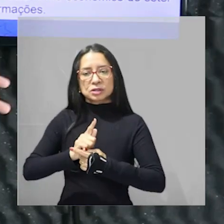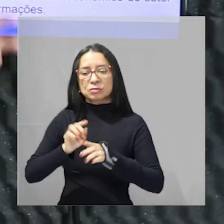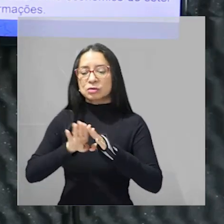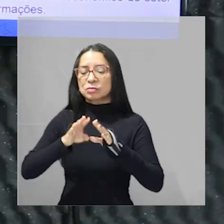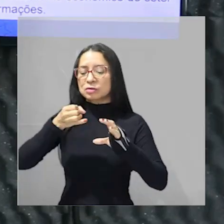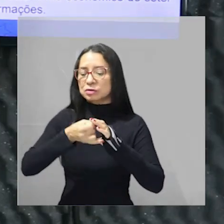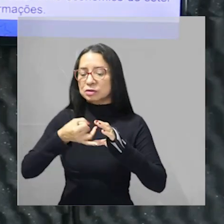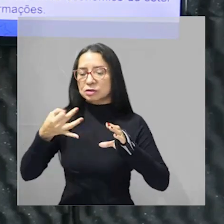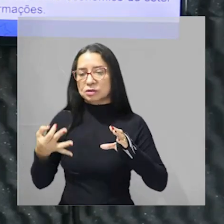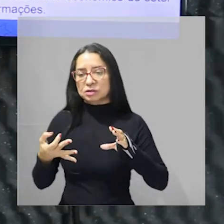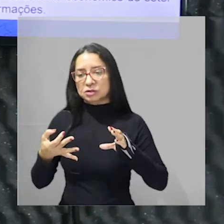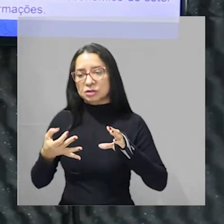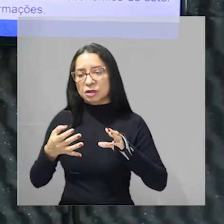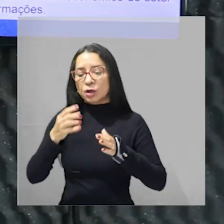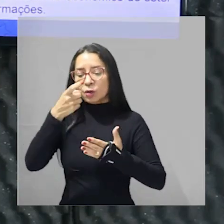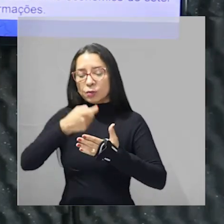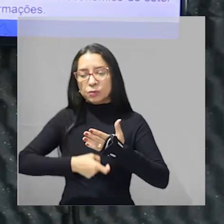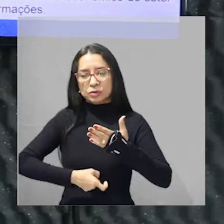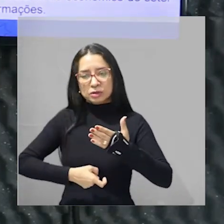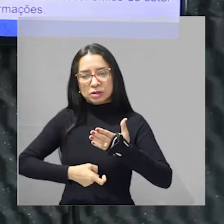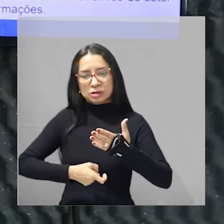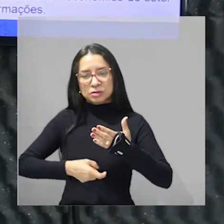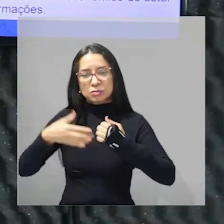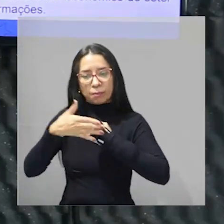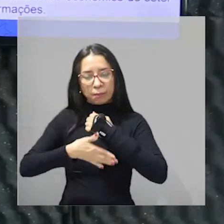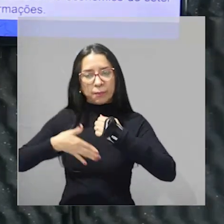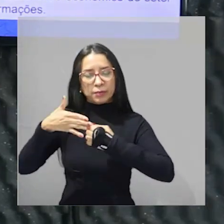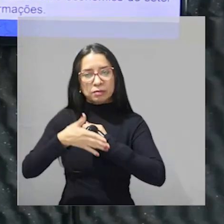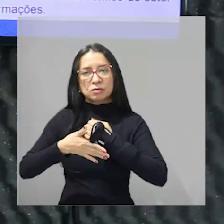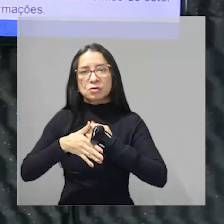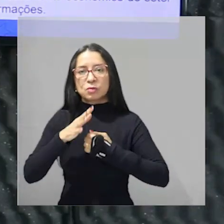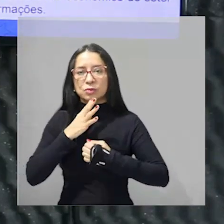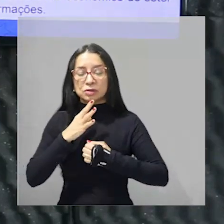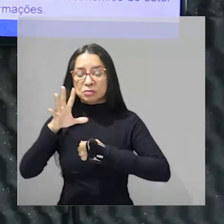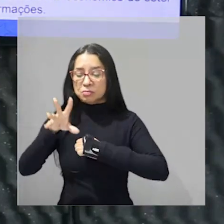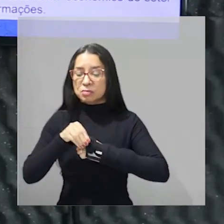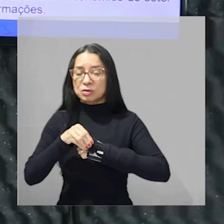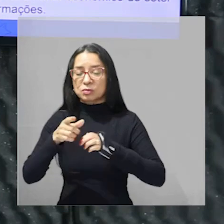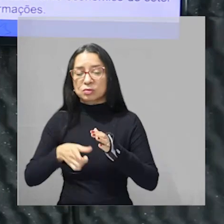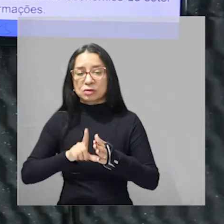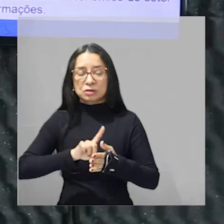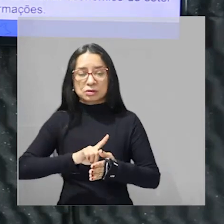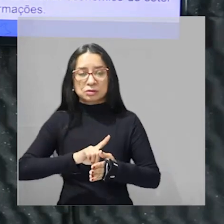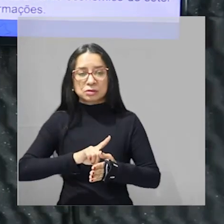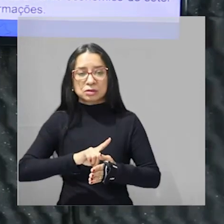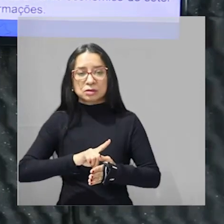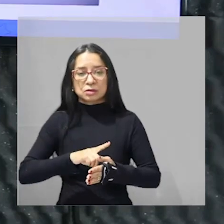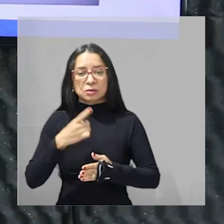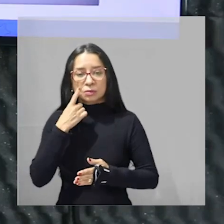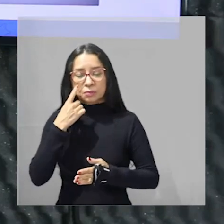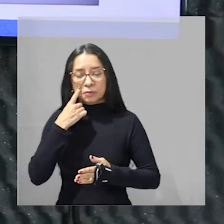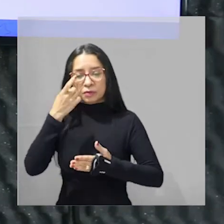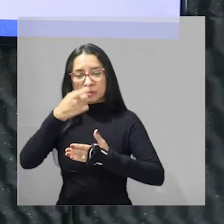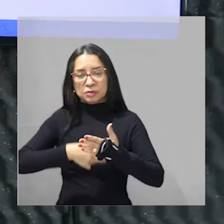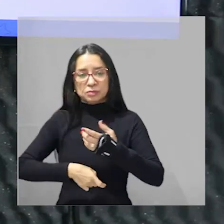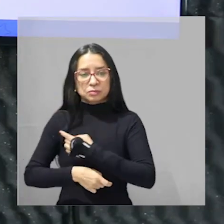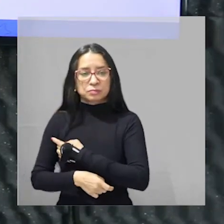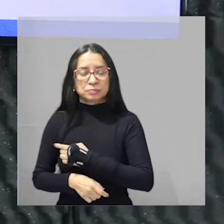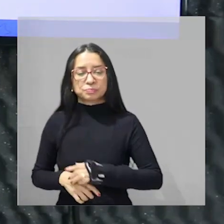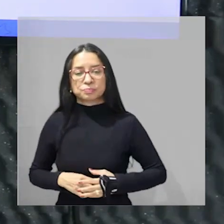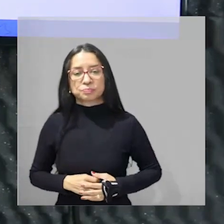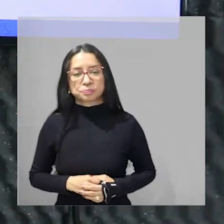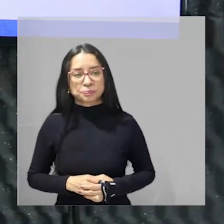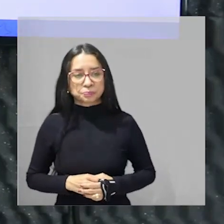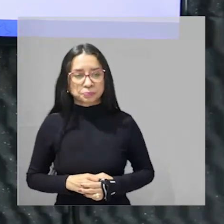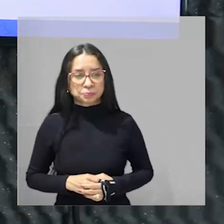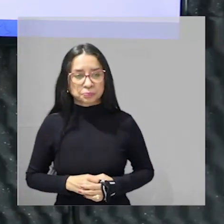vai te embasar em um conhecimento aí prévio teu. Mas vamos, claro, ver o texto motivador. Vamos ver o que ele nos diz. Diz o